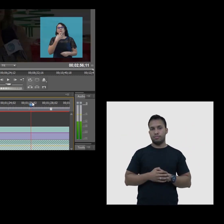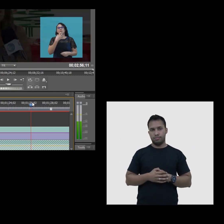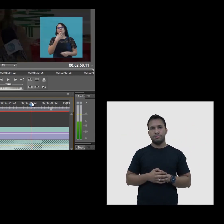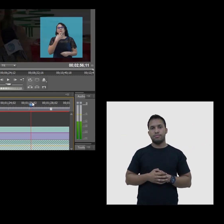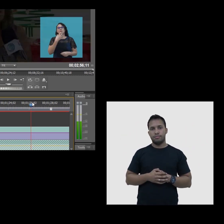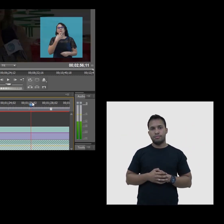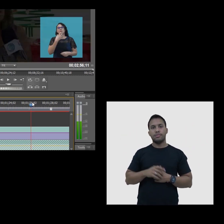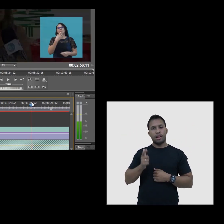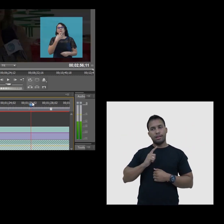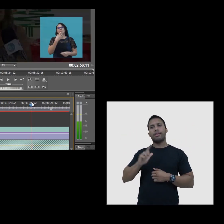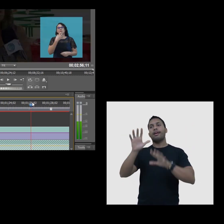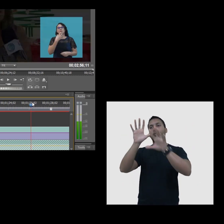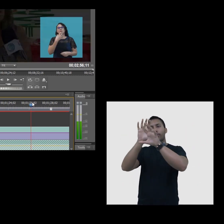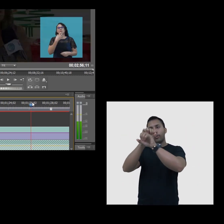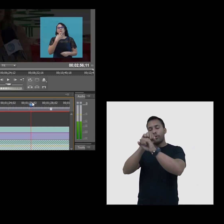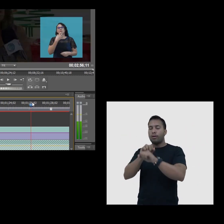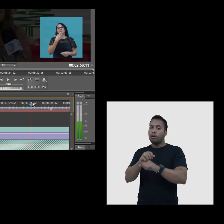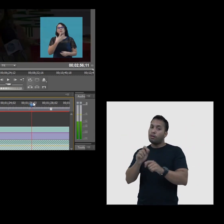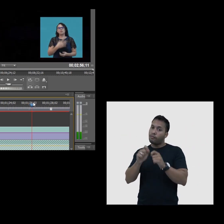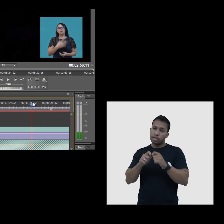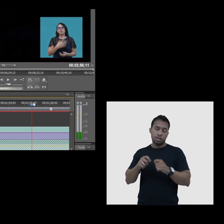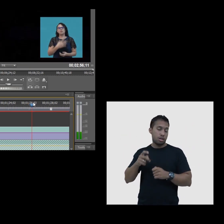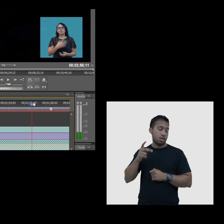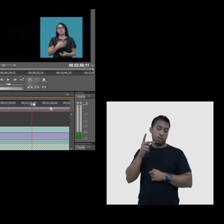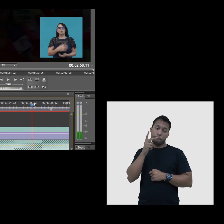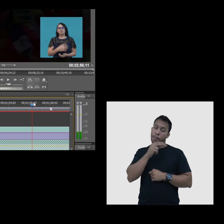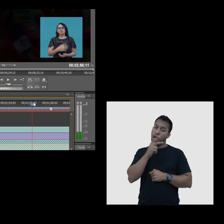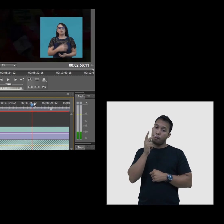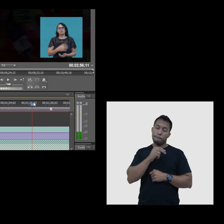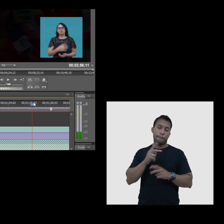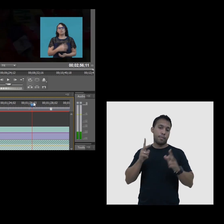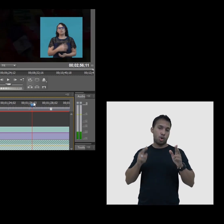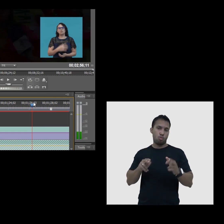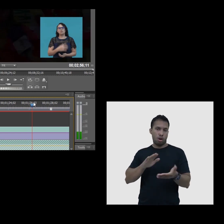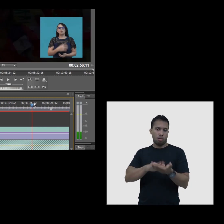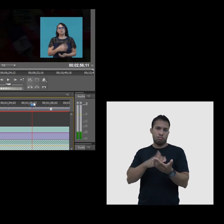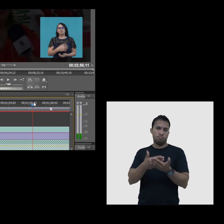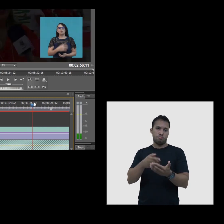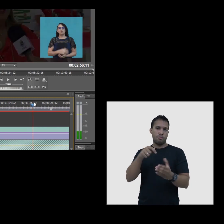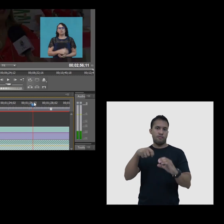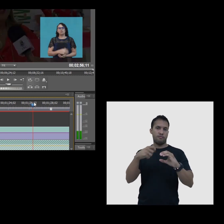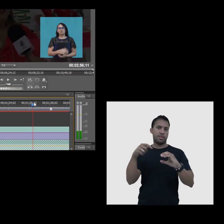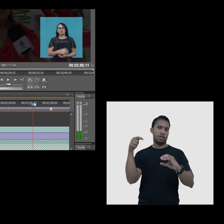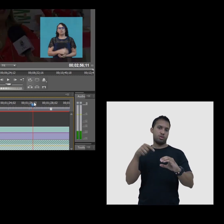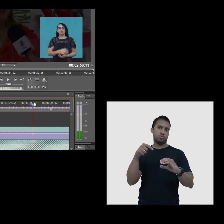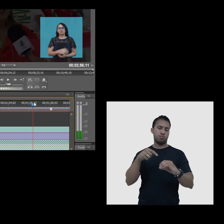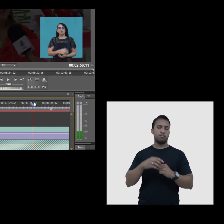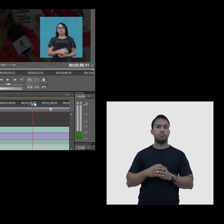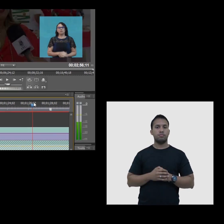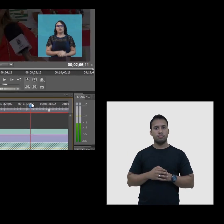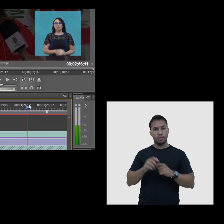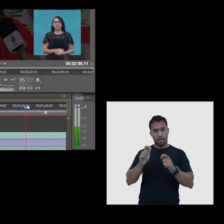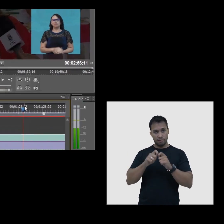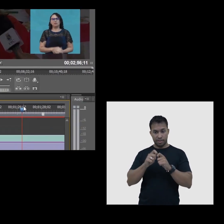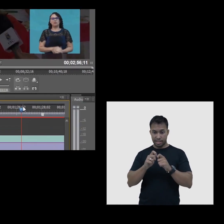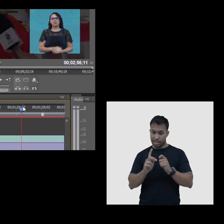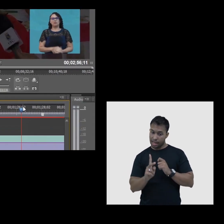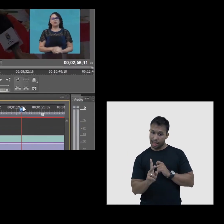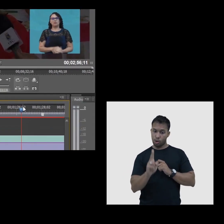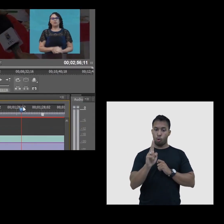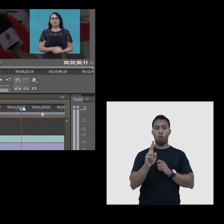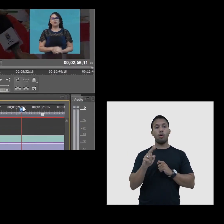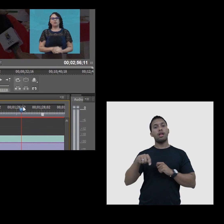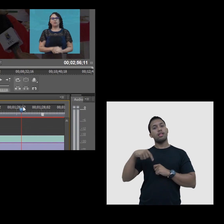com essa tela preta, né, esse efeito de transição. A gente vai fazer o mesmo trabalho aqui novamente, né, com o intérprete. A gente vai